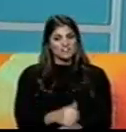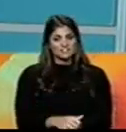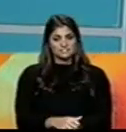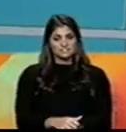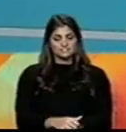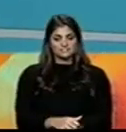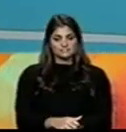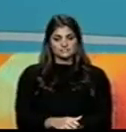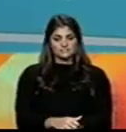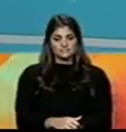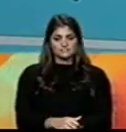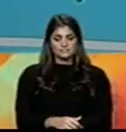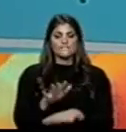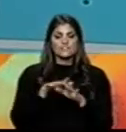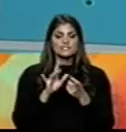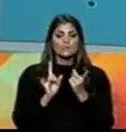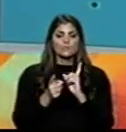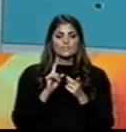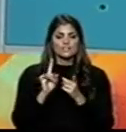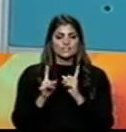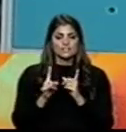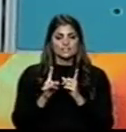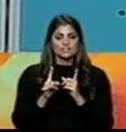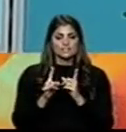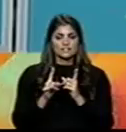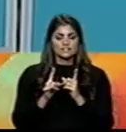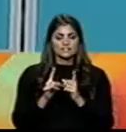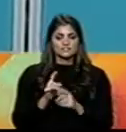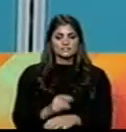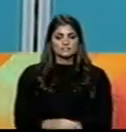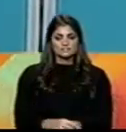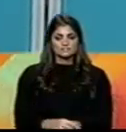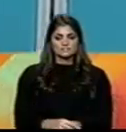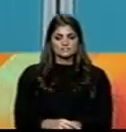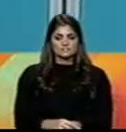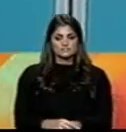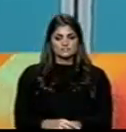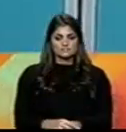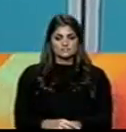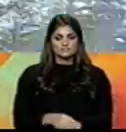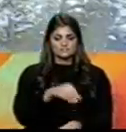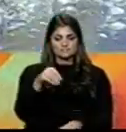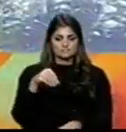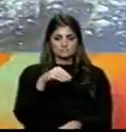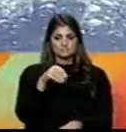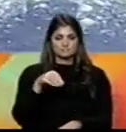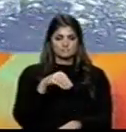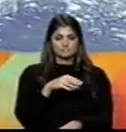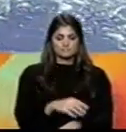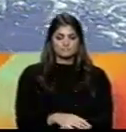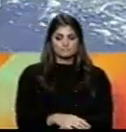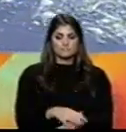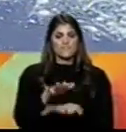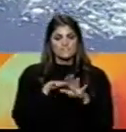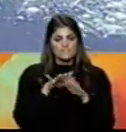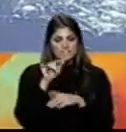lá. Pronto, e agora o que fazemos? Vamos começar então a ajudar a enfarinhar e a fazer